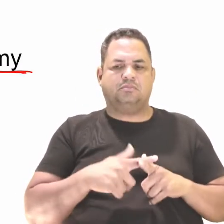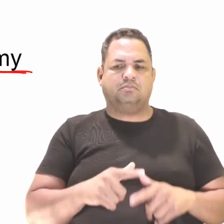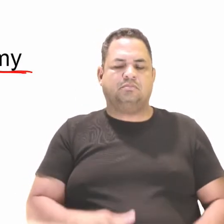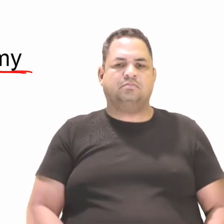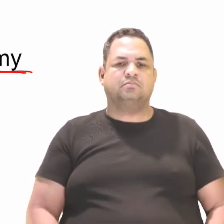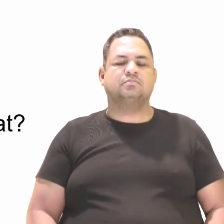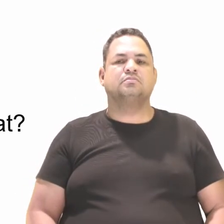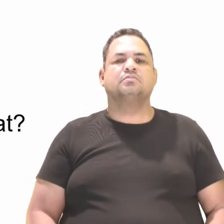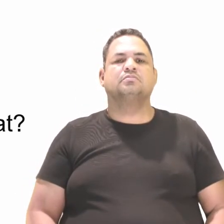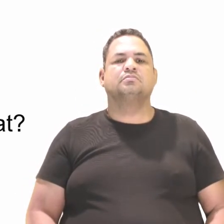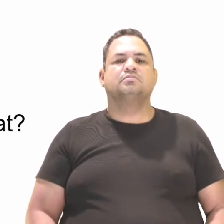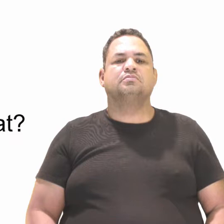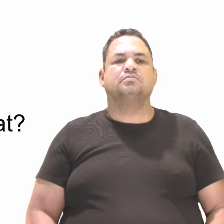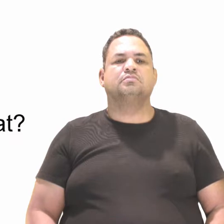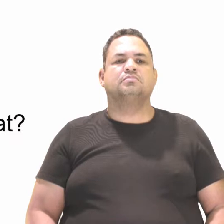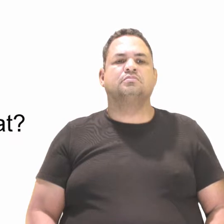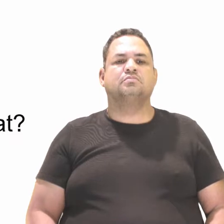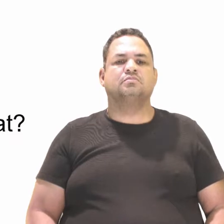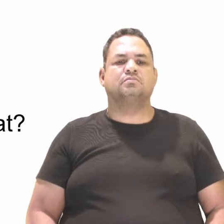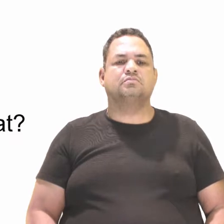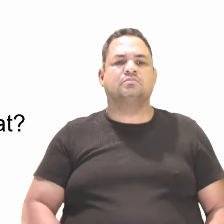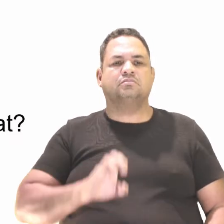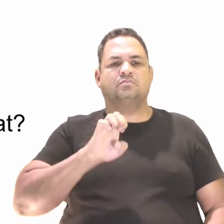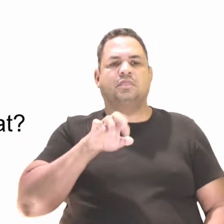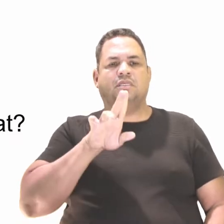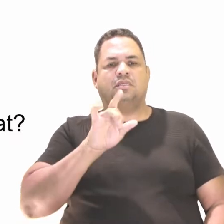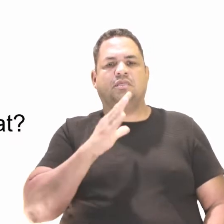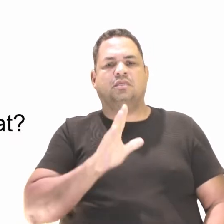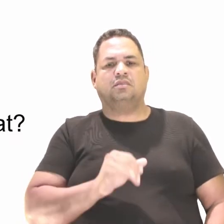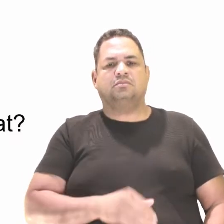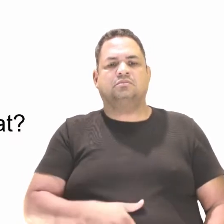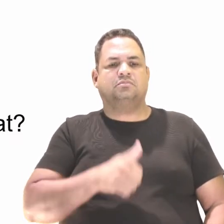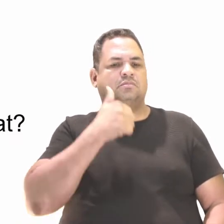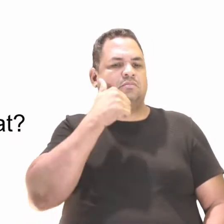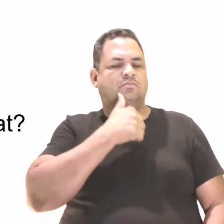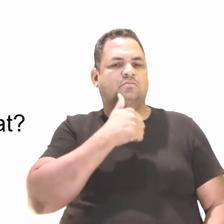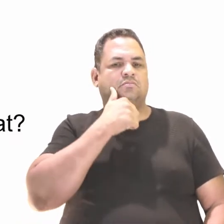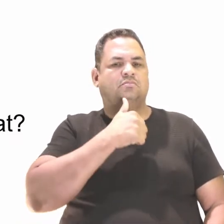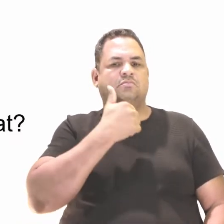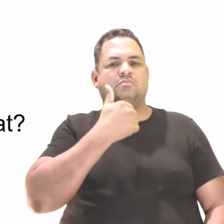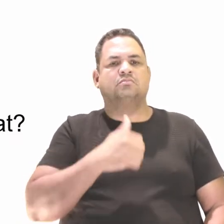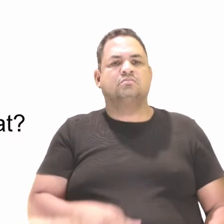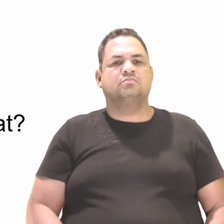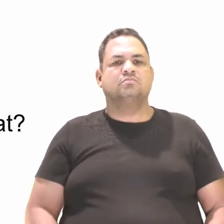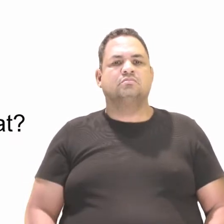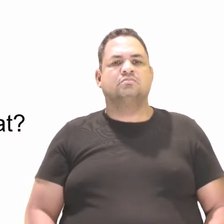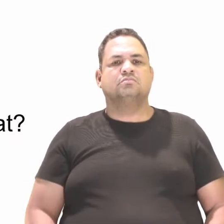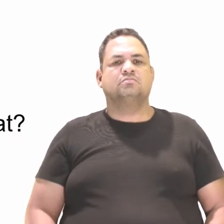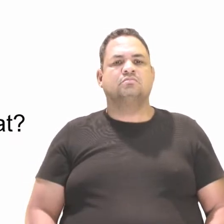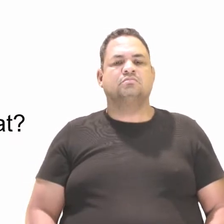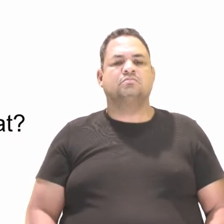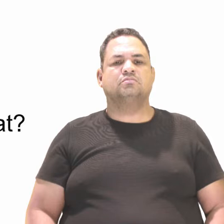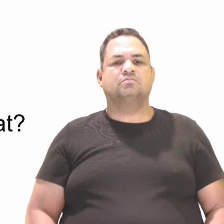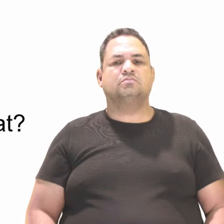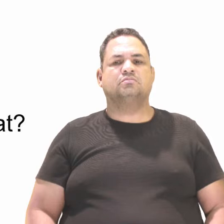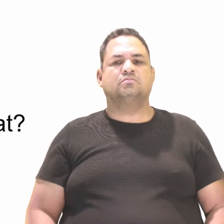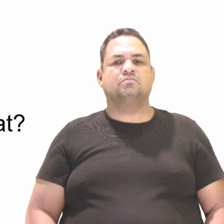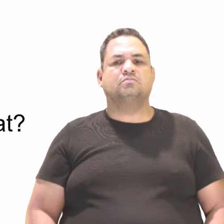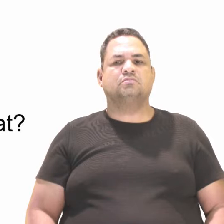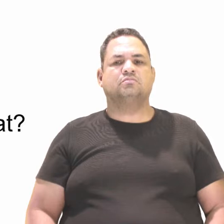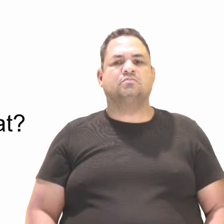problemas. Outra situation, a Erika fala o seguinte: How about